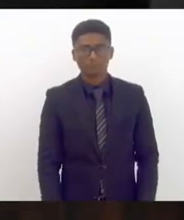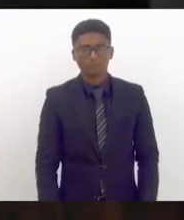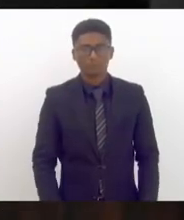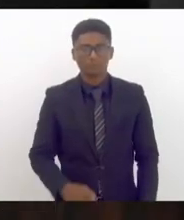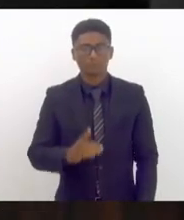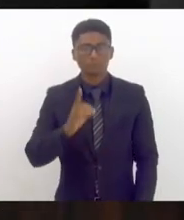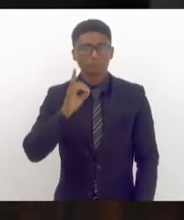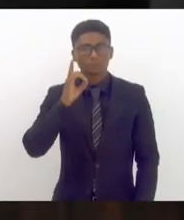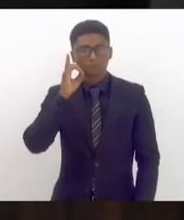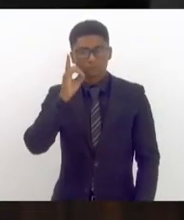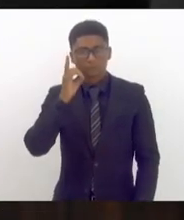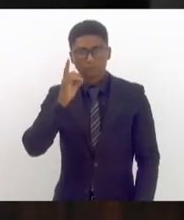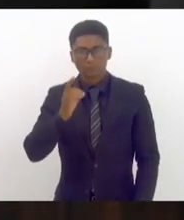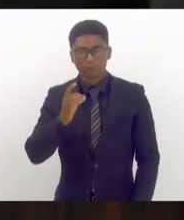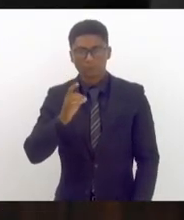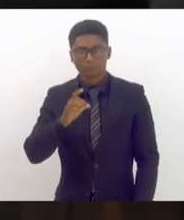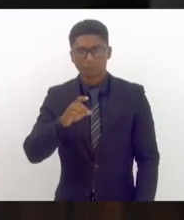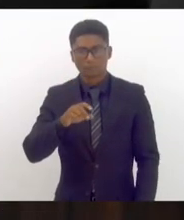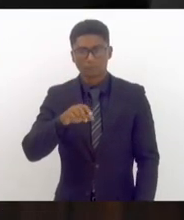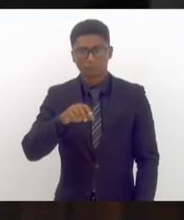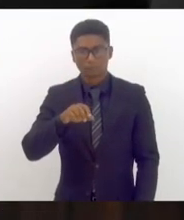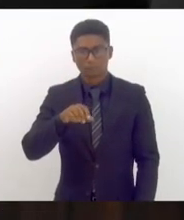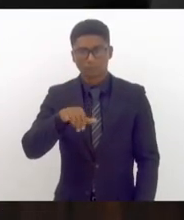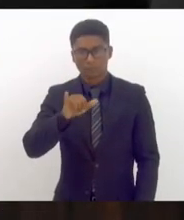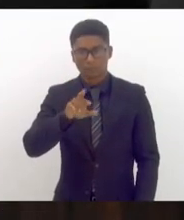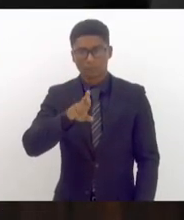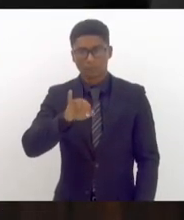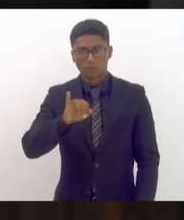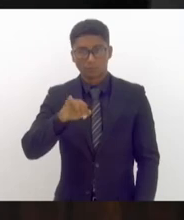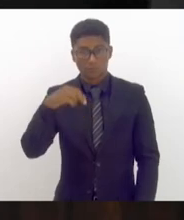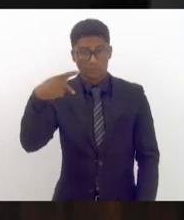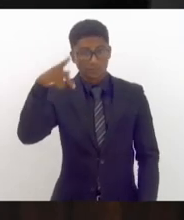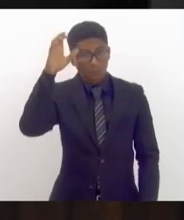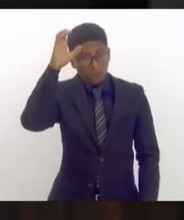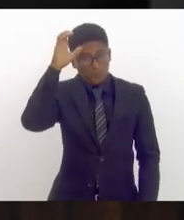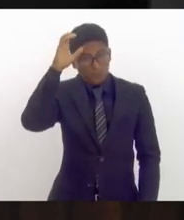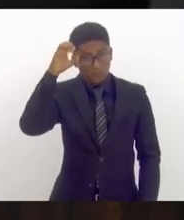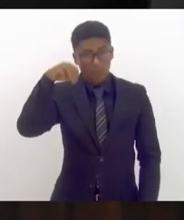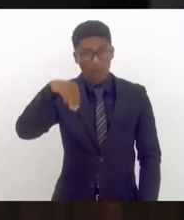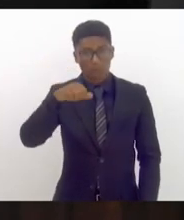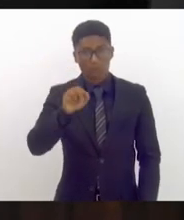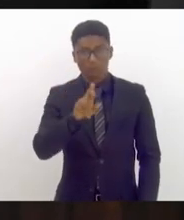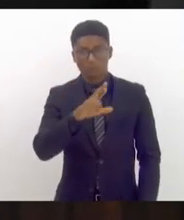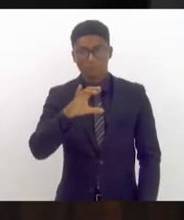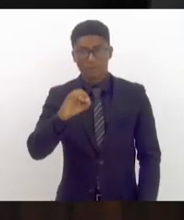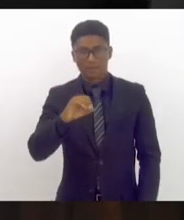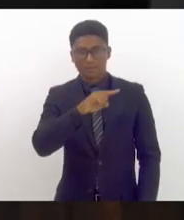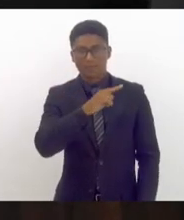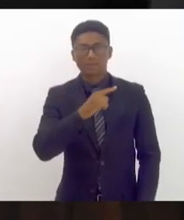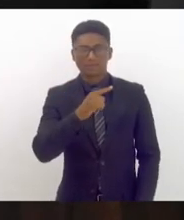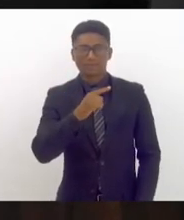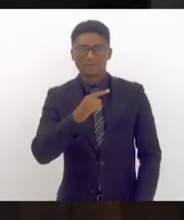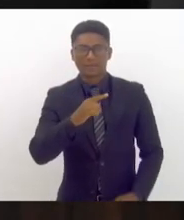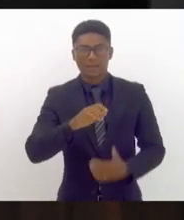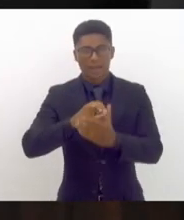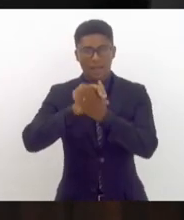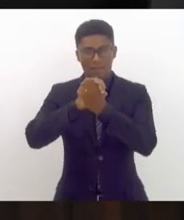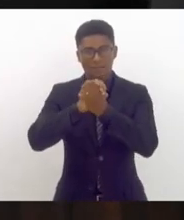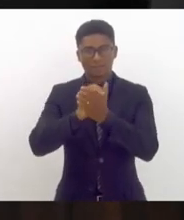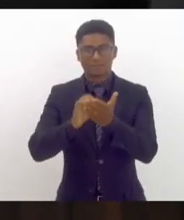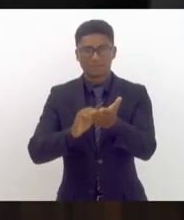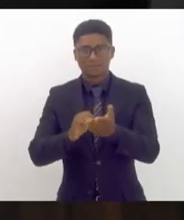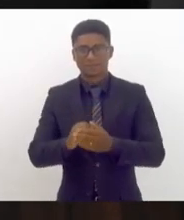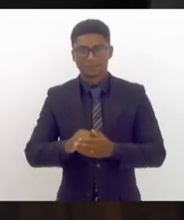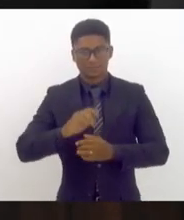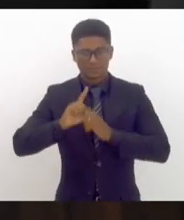Deputado Yuri, seu tio Márcio manda lembranças para você. Depois